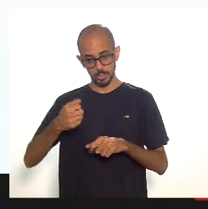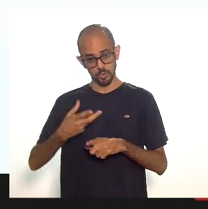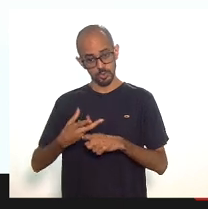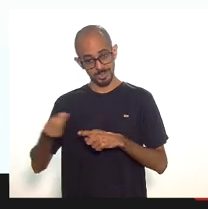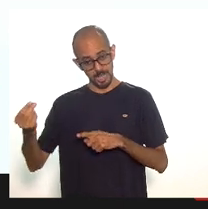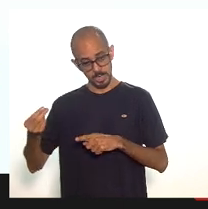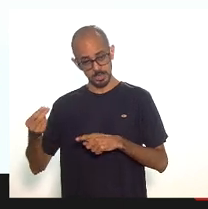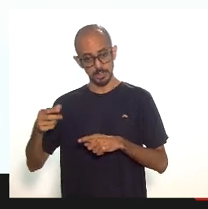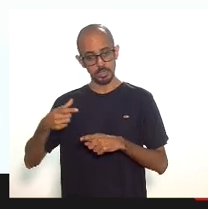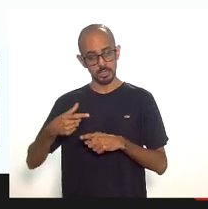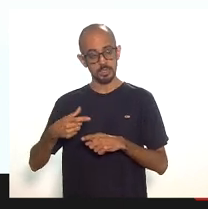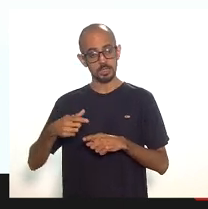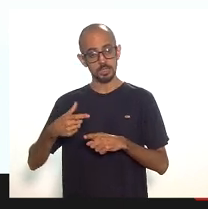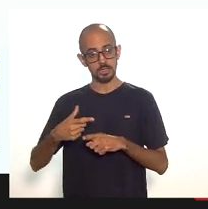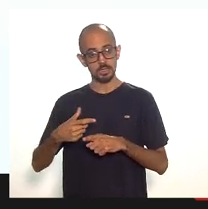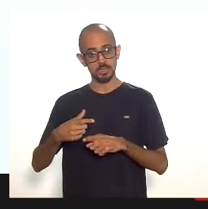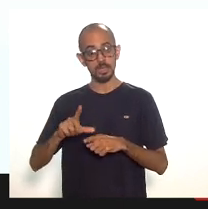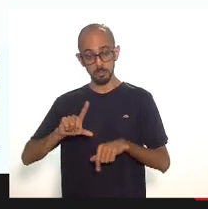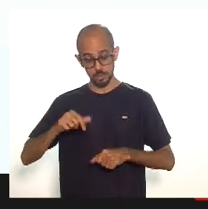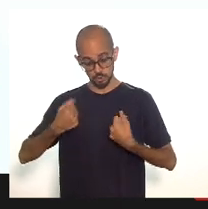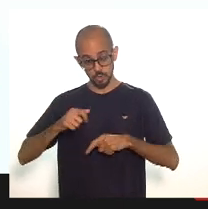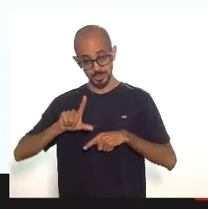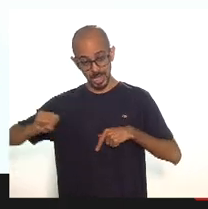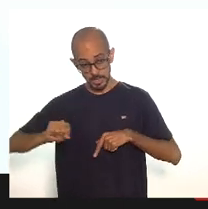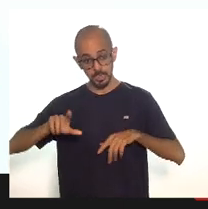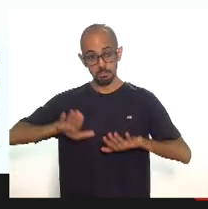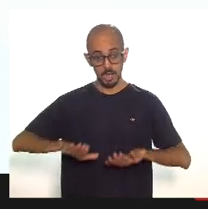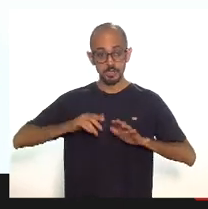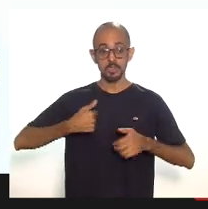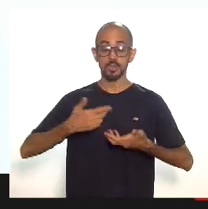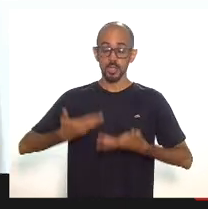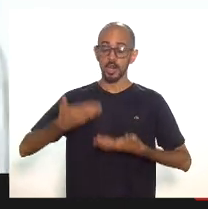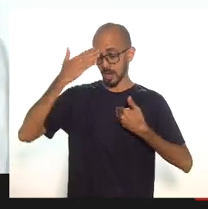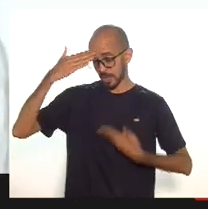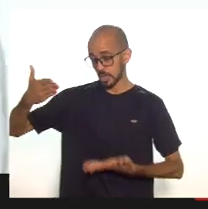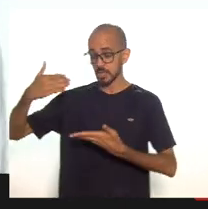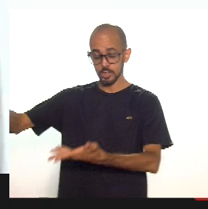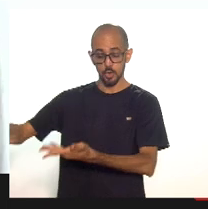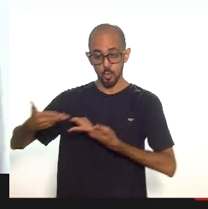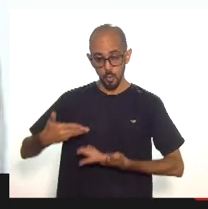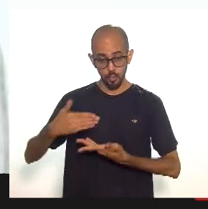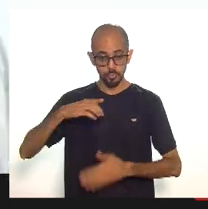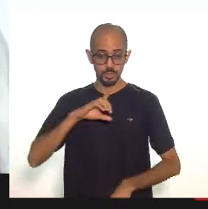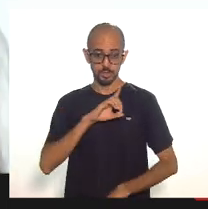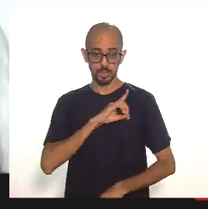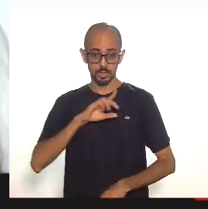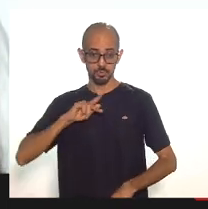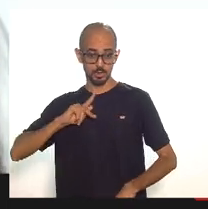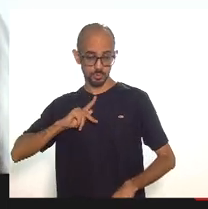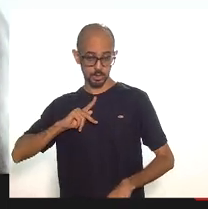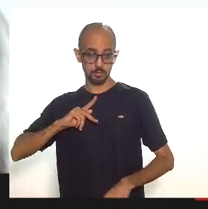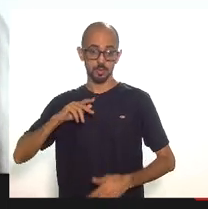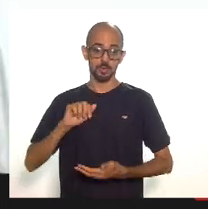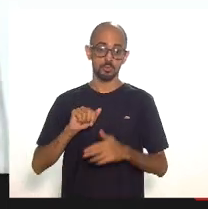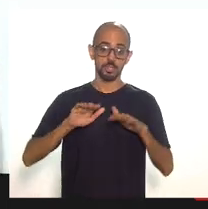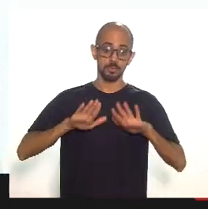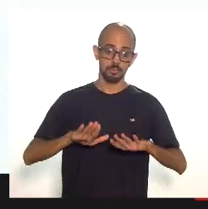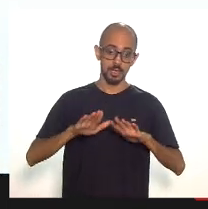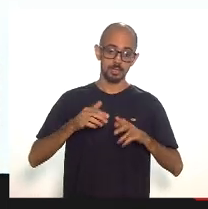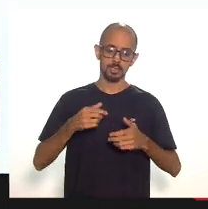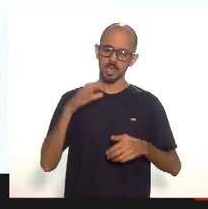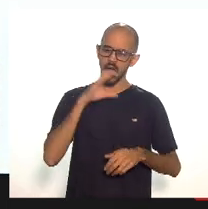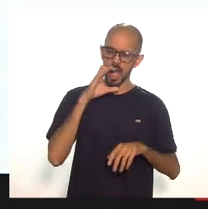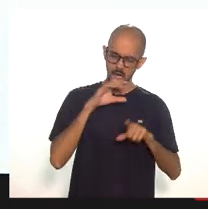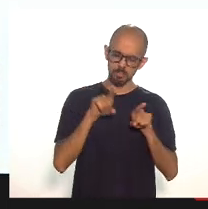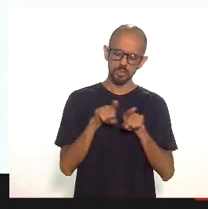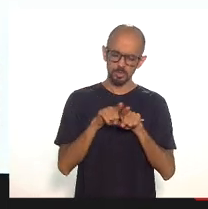agendado, e primeiro gostaria de agradecer o convite para essa audiência, e sendo bem rápida